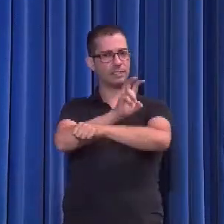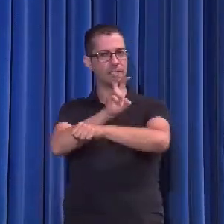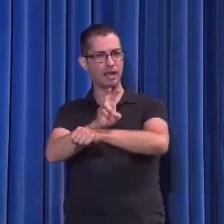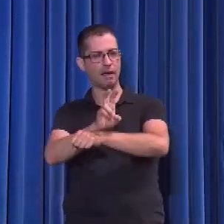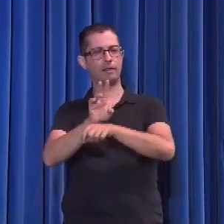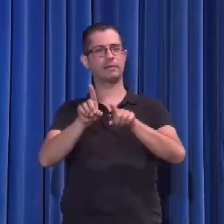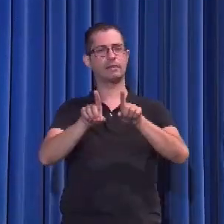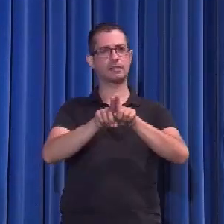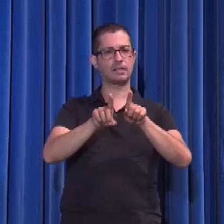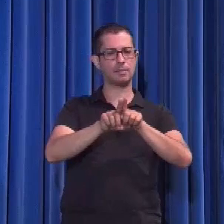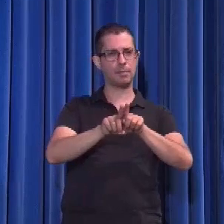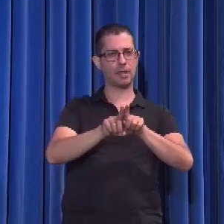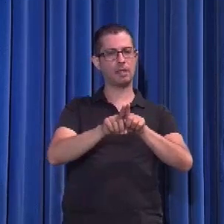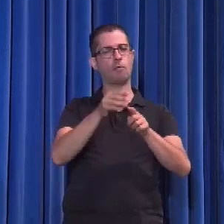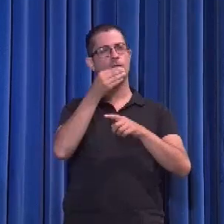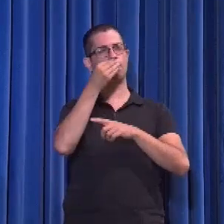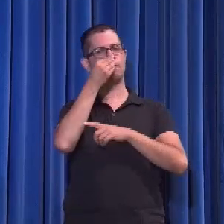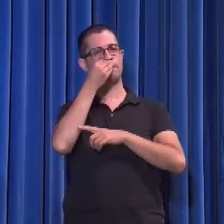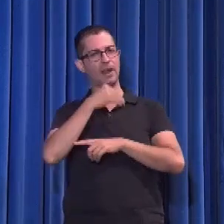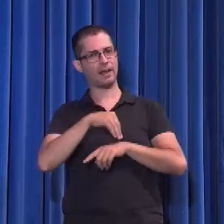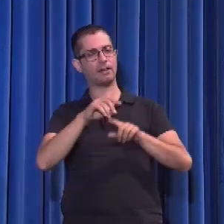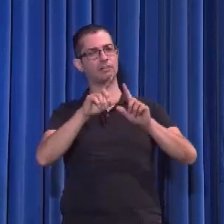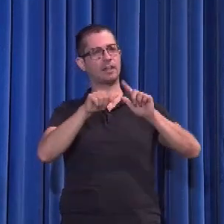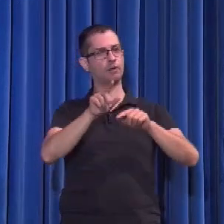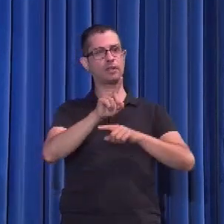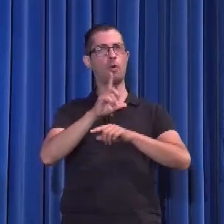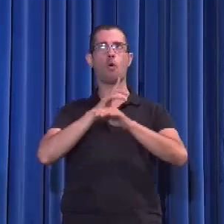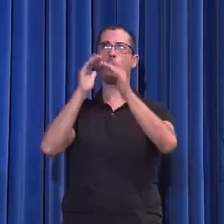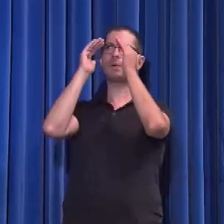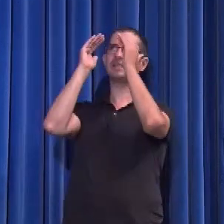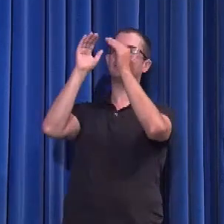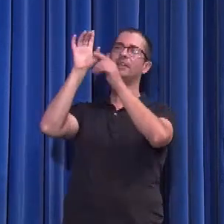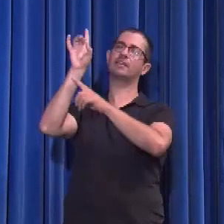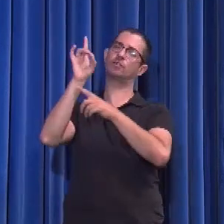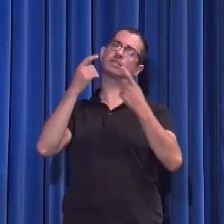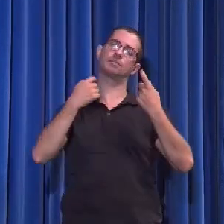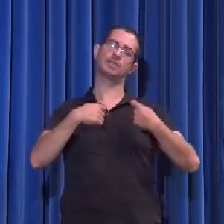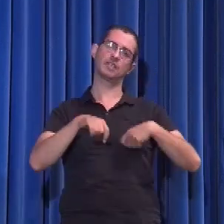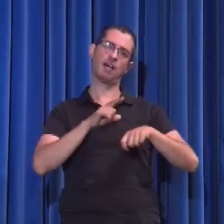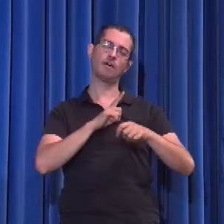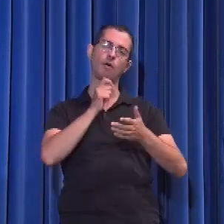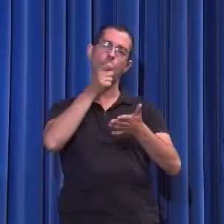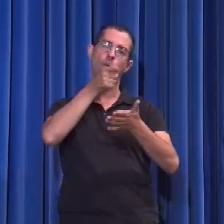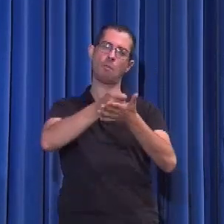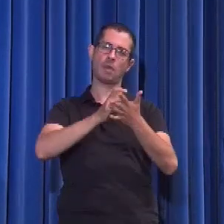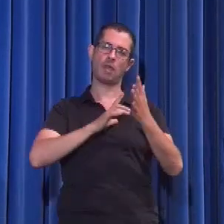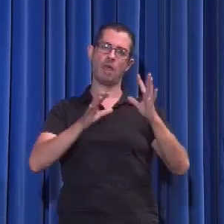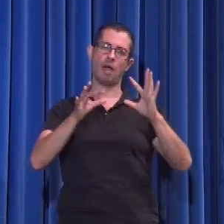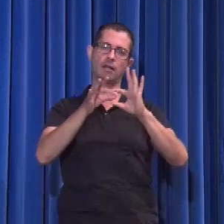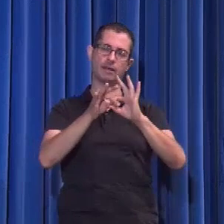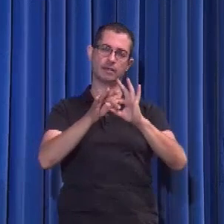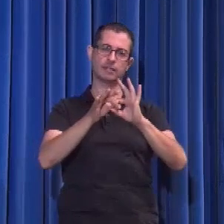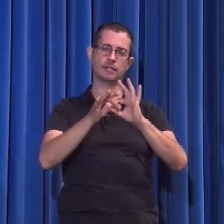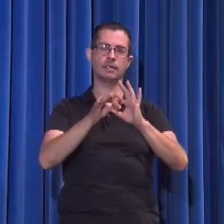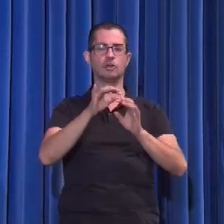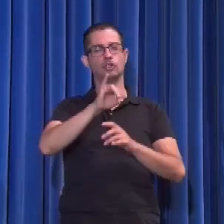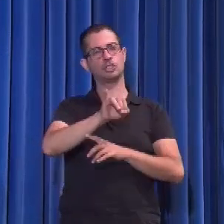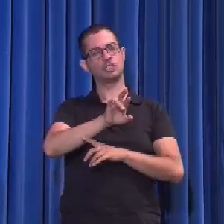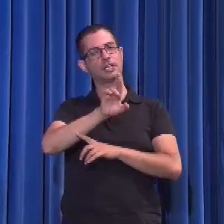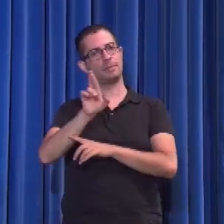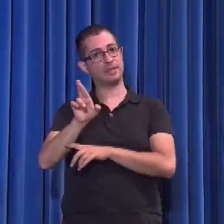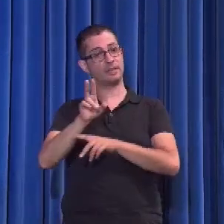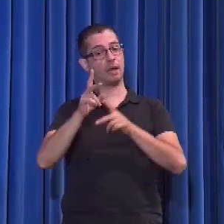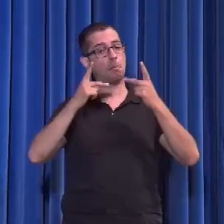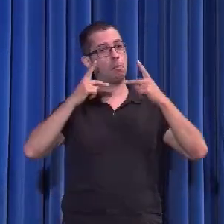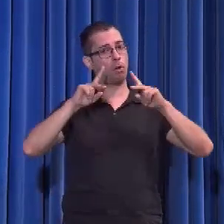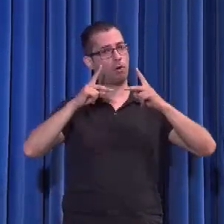e cumprir essa aliança. Então ele está profetizando para um povo que